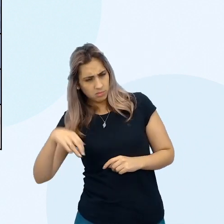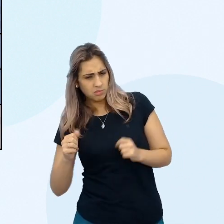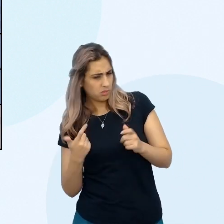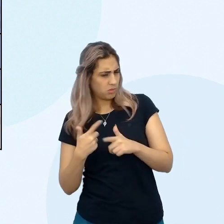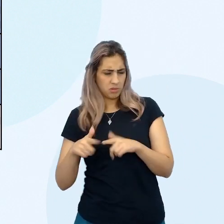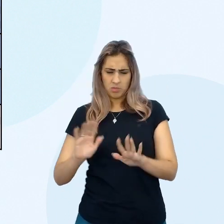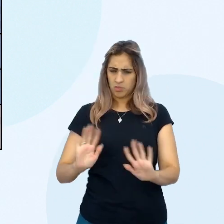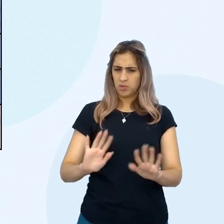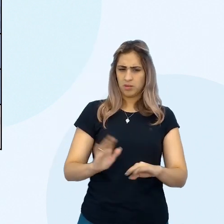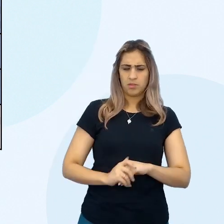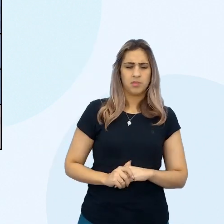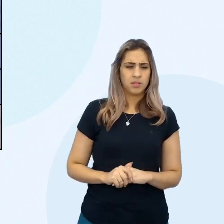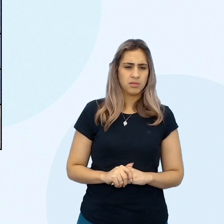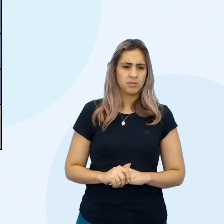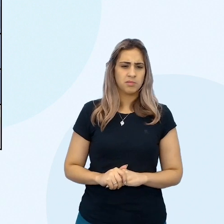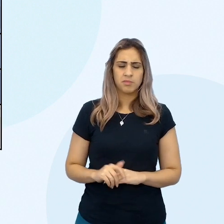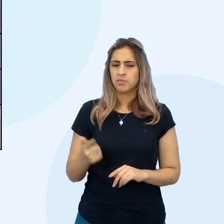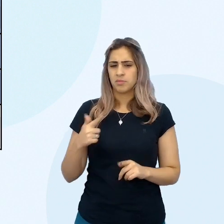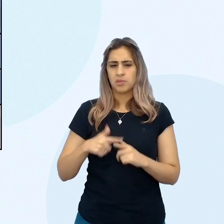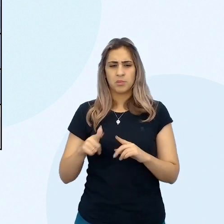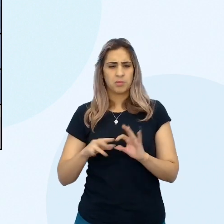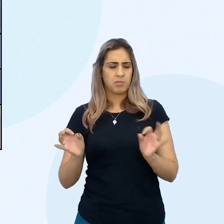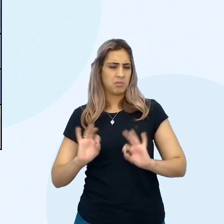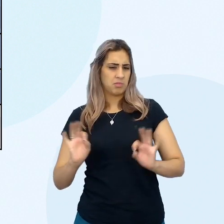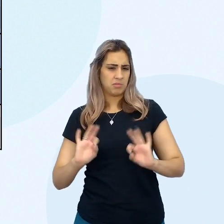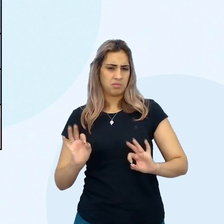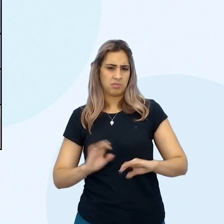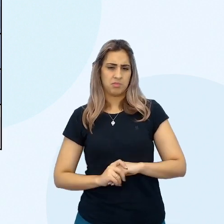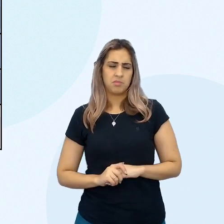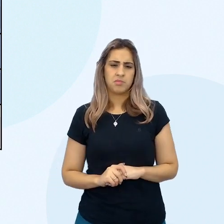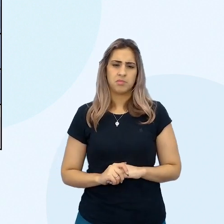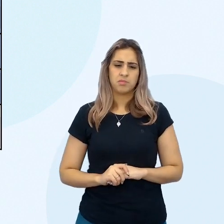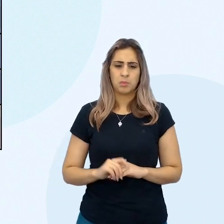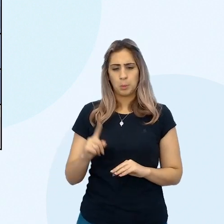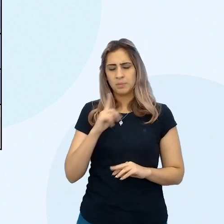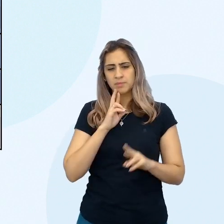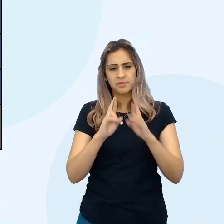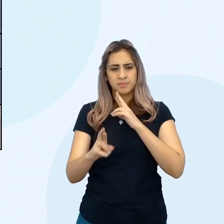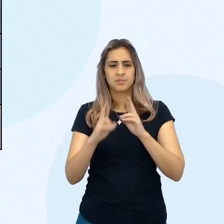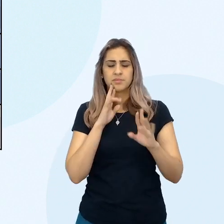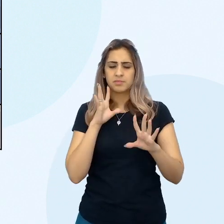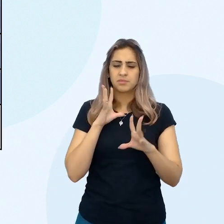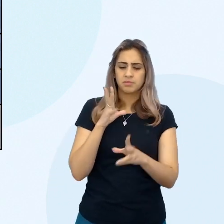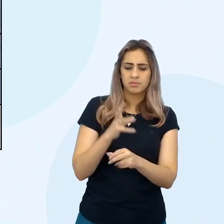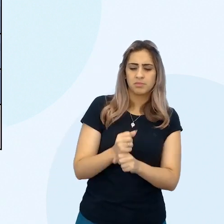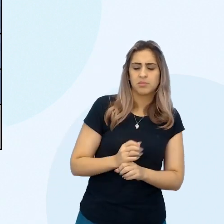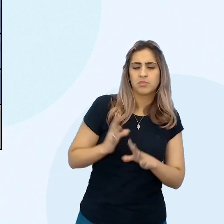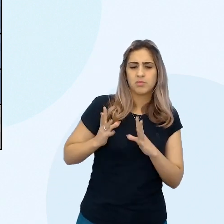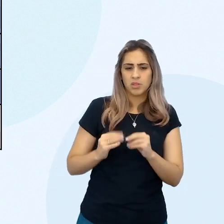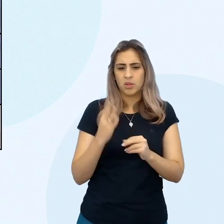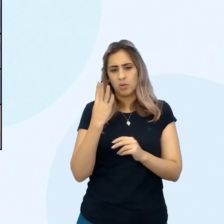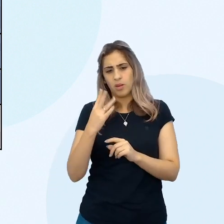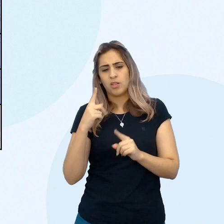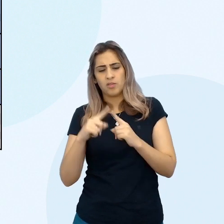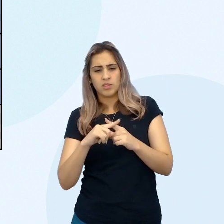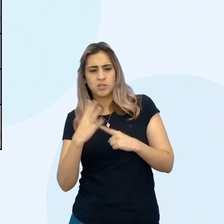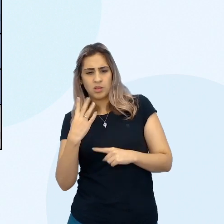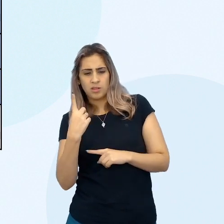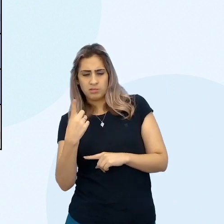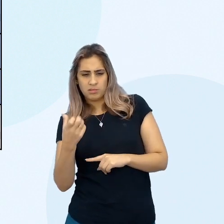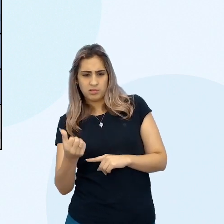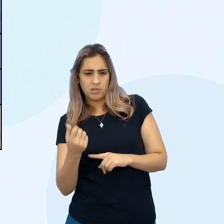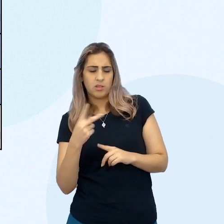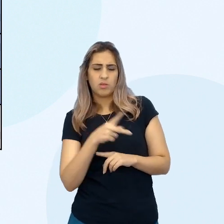problema. engasguei aqui, não vai. tem problema, não tem problema nenhum, tá? Então aí você vai fazer essa associação. Você tem 4 vezes 4, 16,